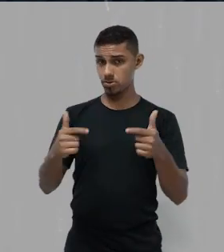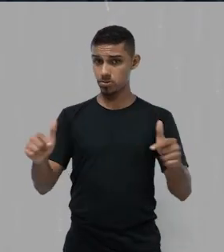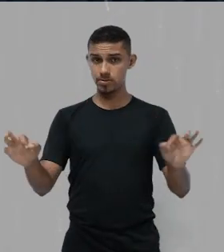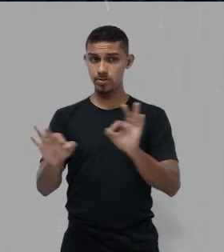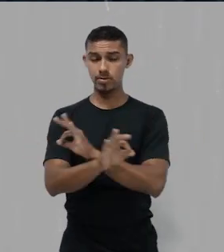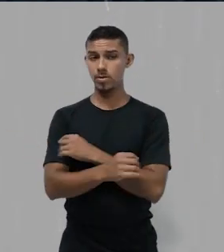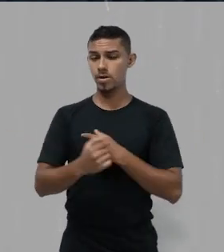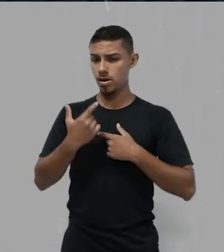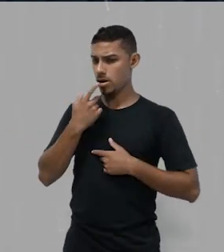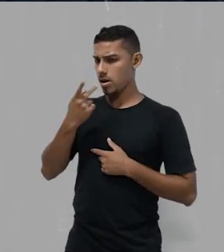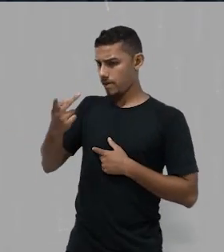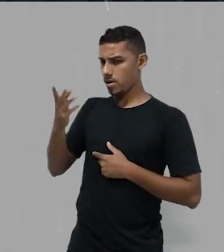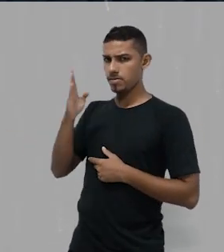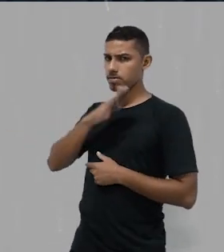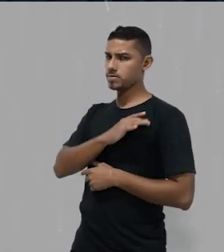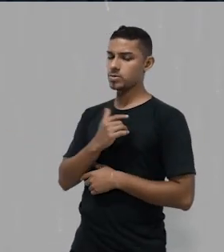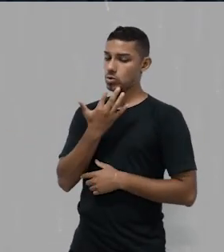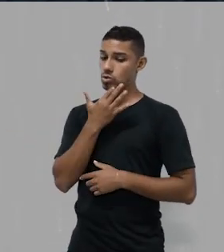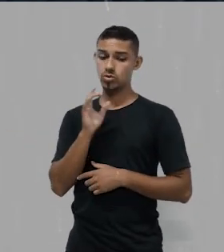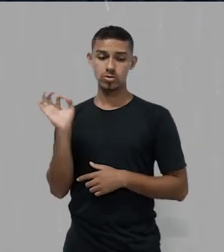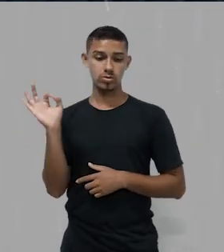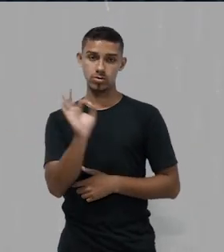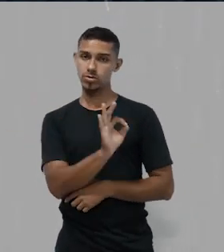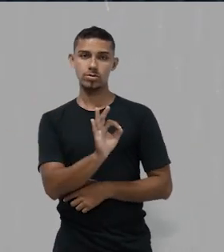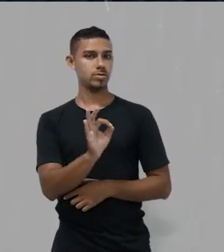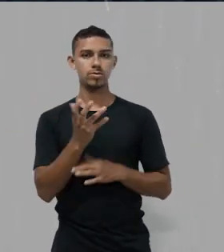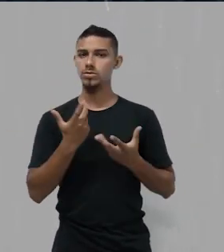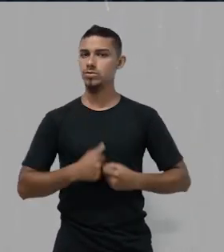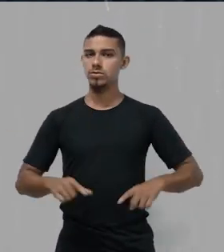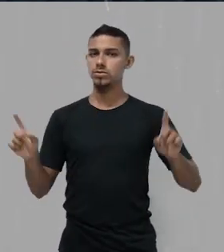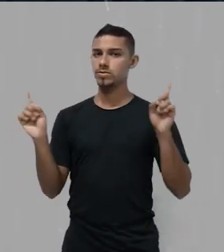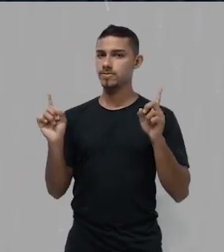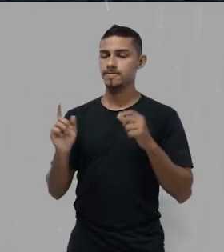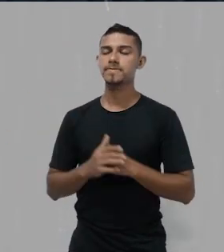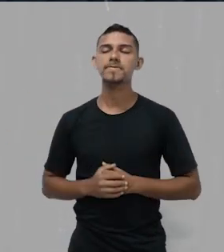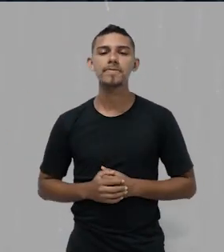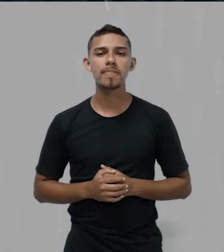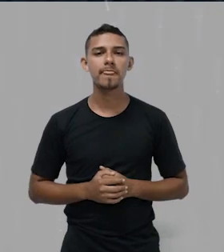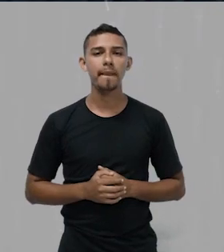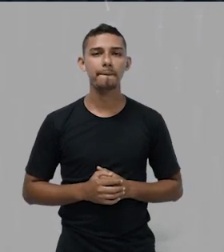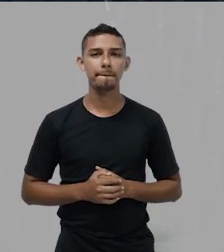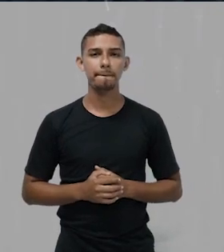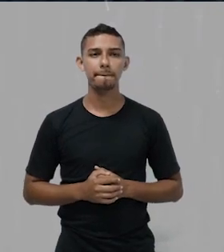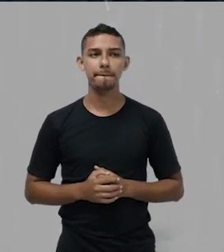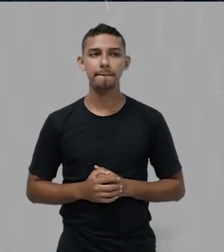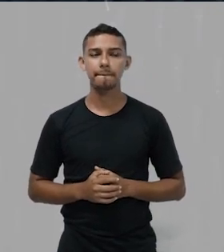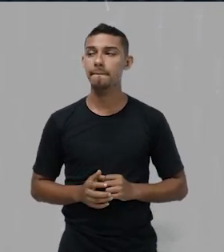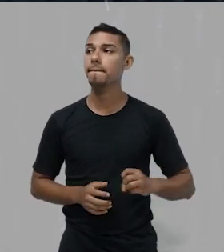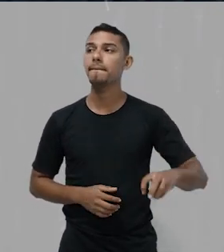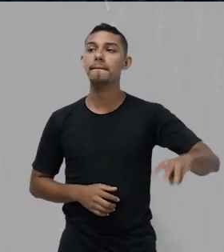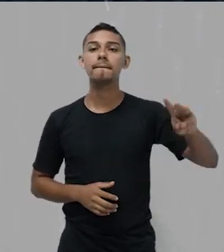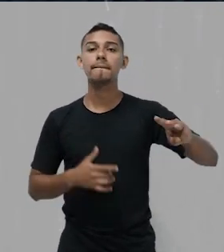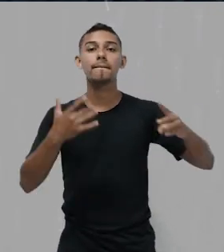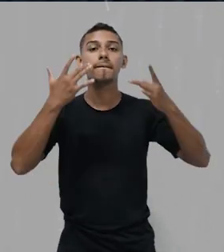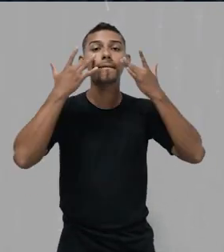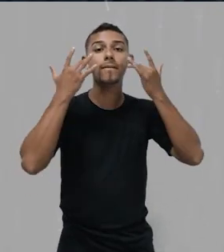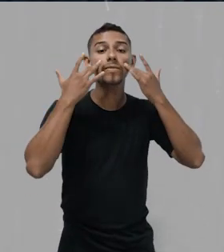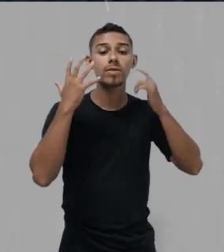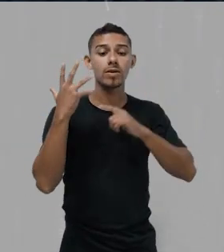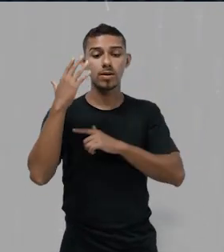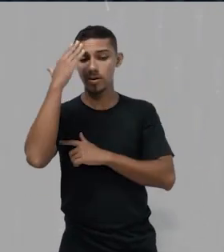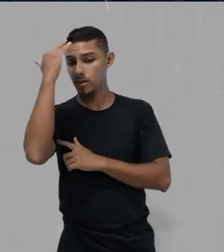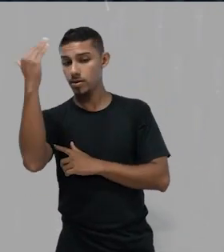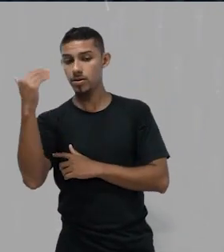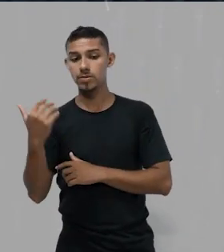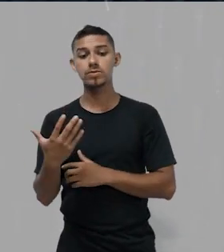é criticar sem conhecer. Isso é inaceitável, né? Quem são os artistas do cubismo além